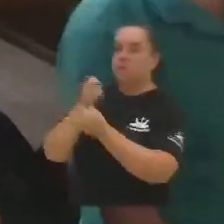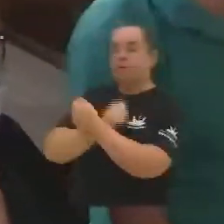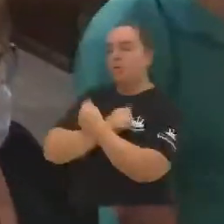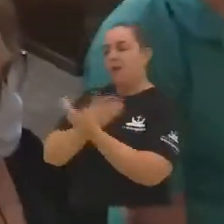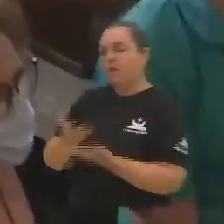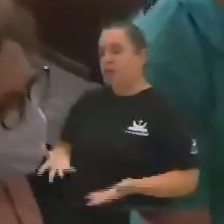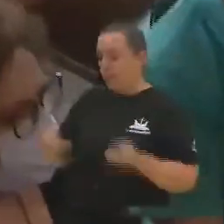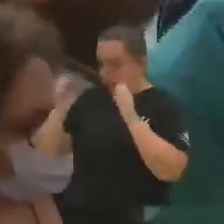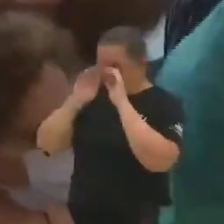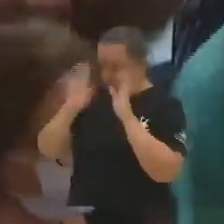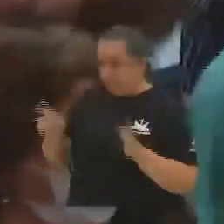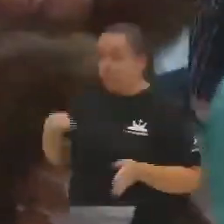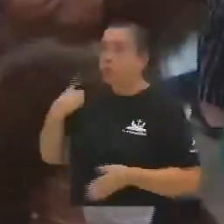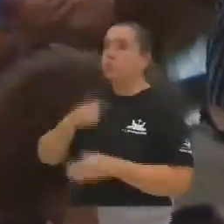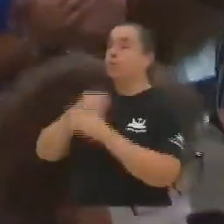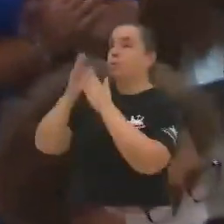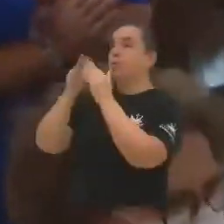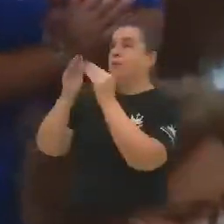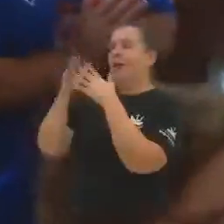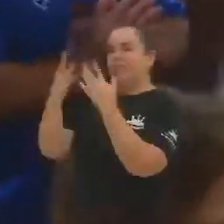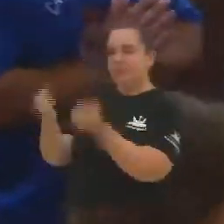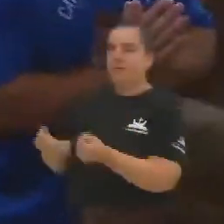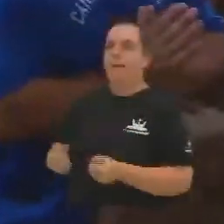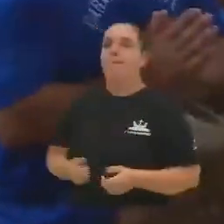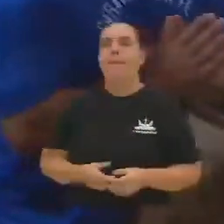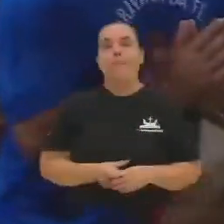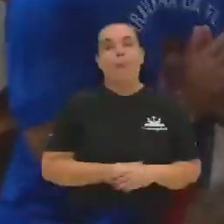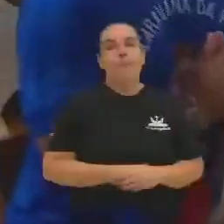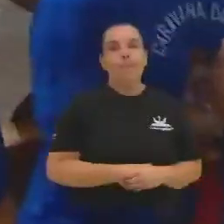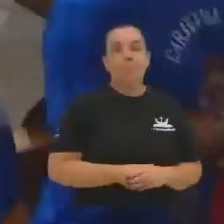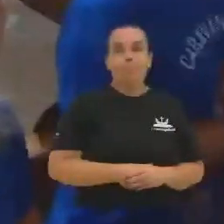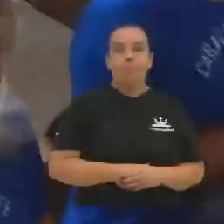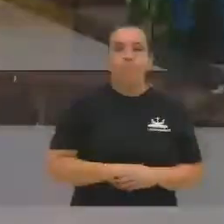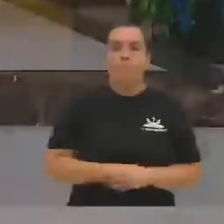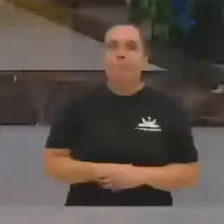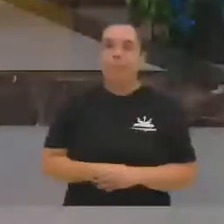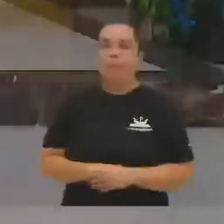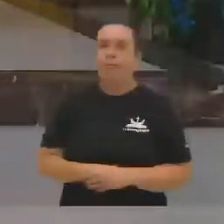Nossa Senhora de Guadalupe, ouvi-nos, Senhor.